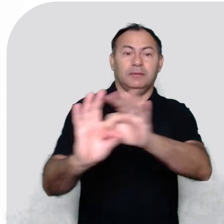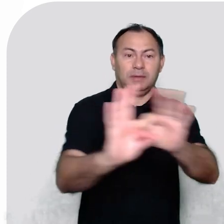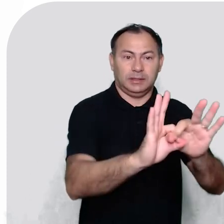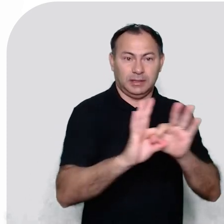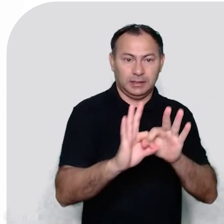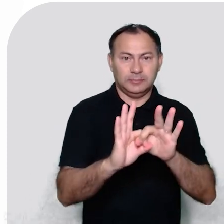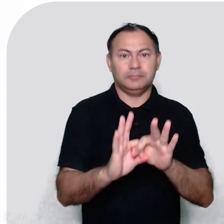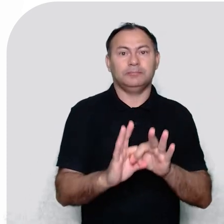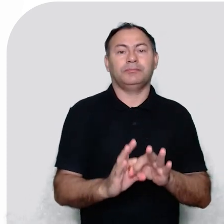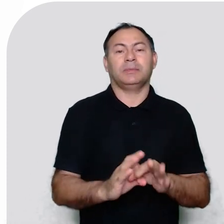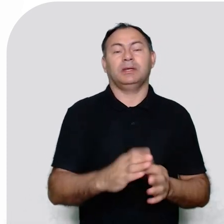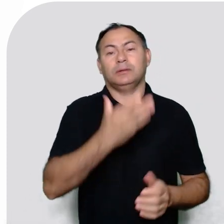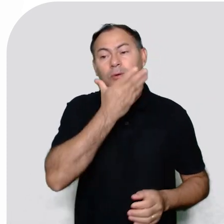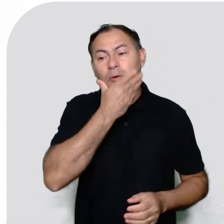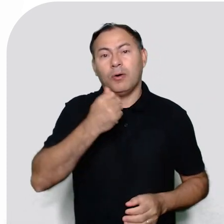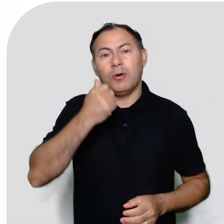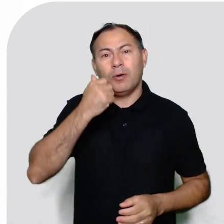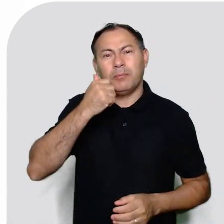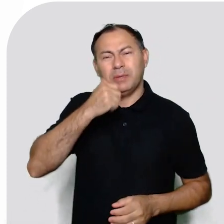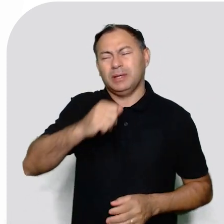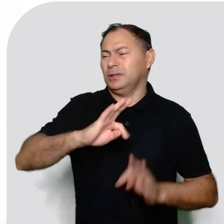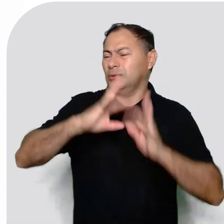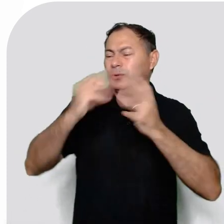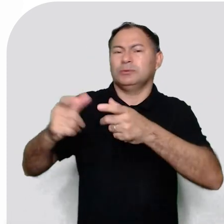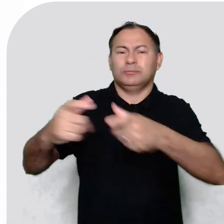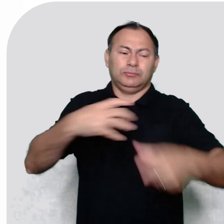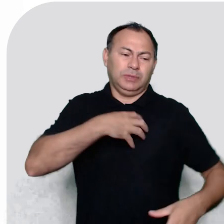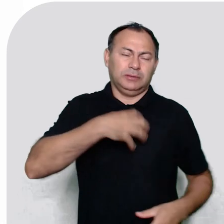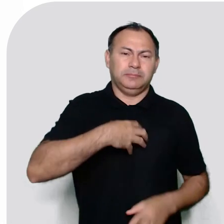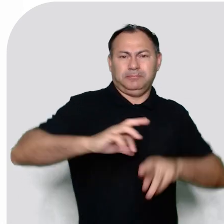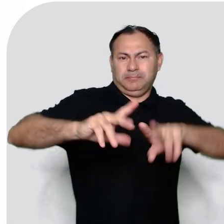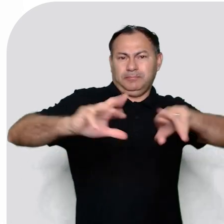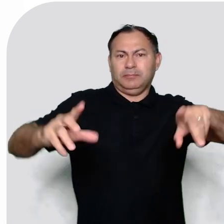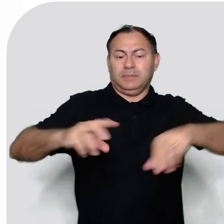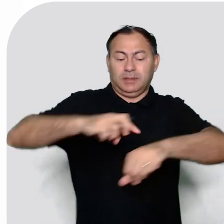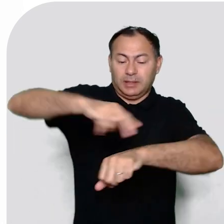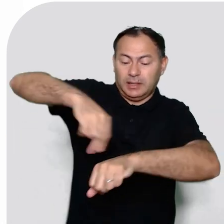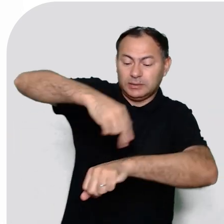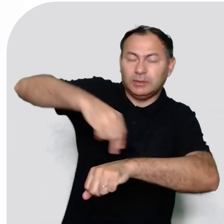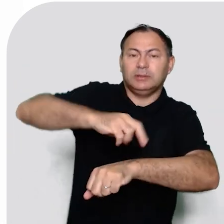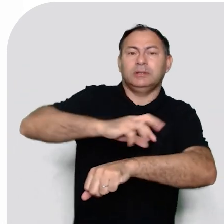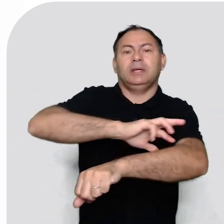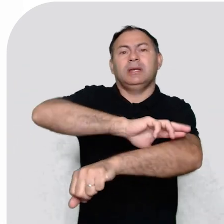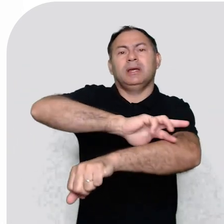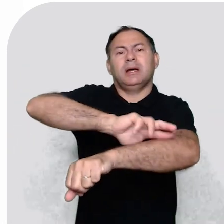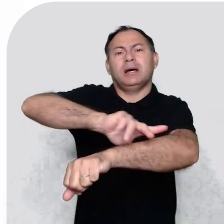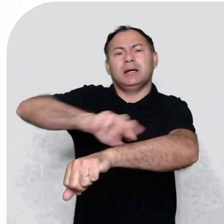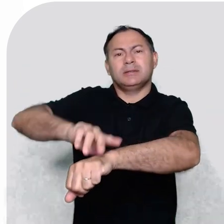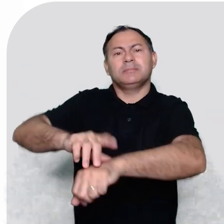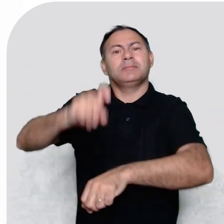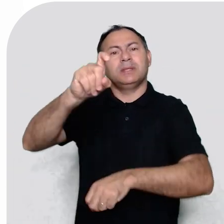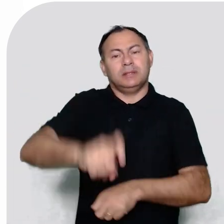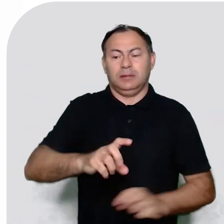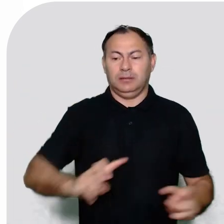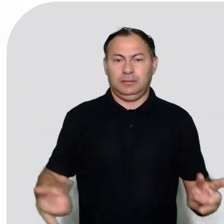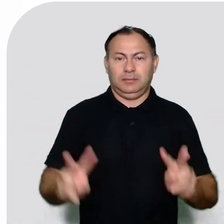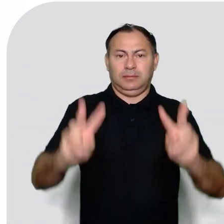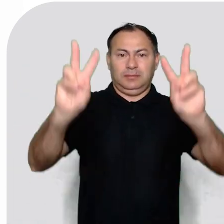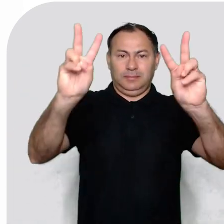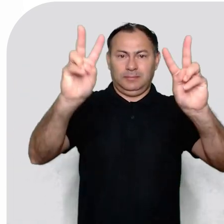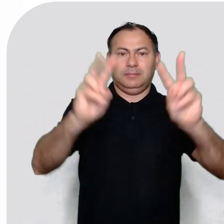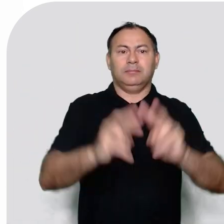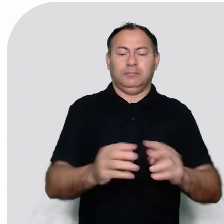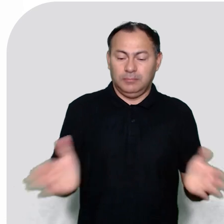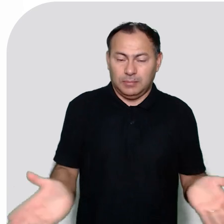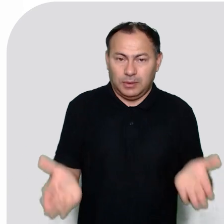fraternas entre homens de todas as condições, de diferentes nações e raças, há de ser valorizado